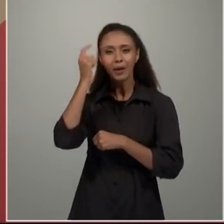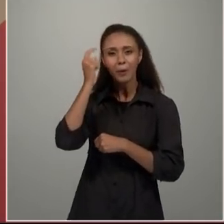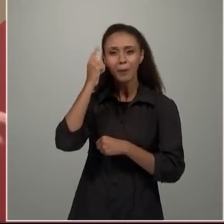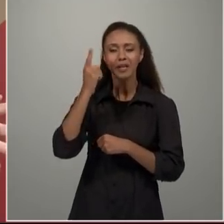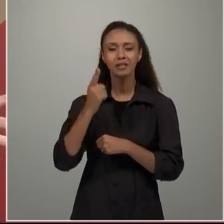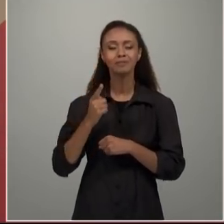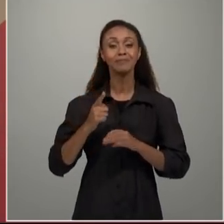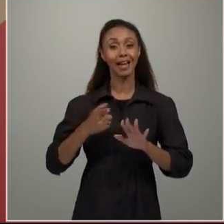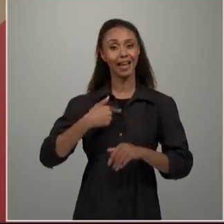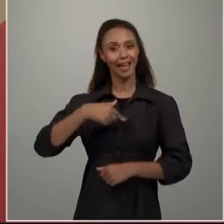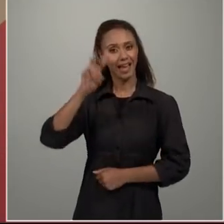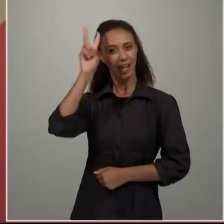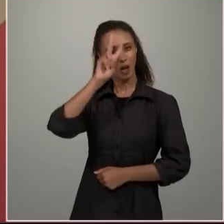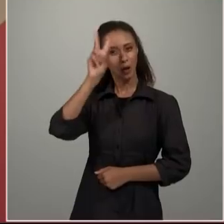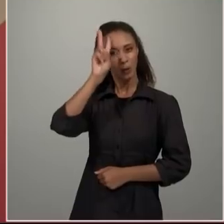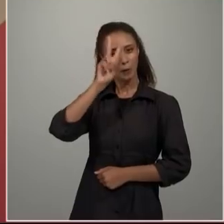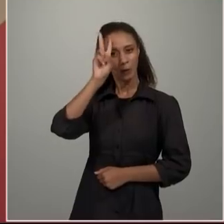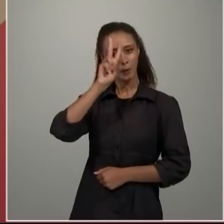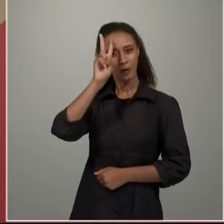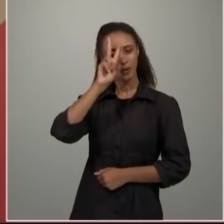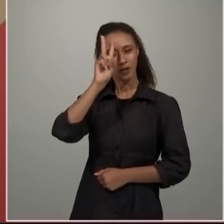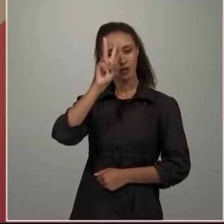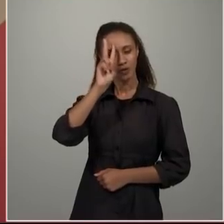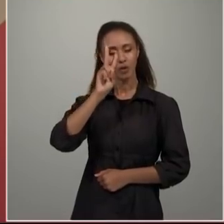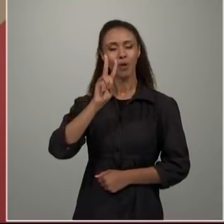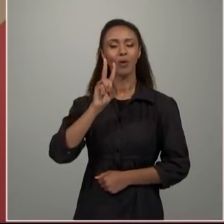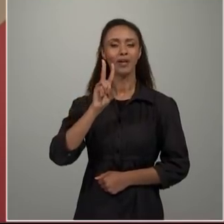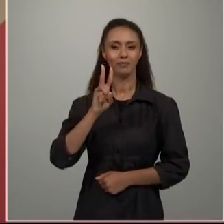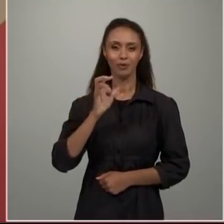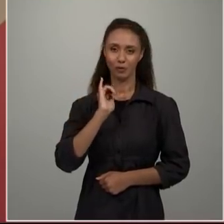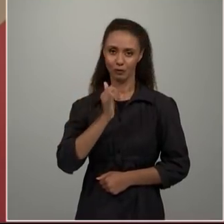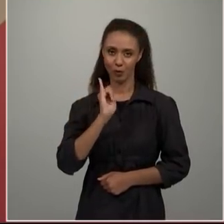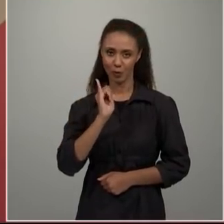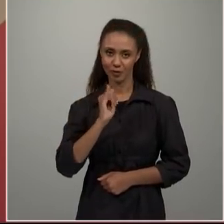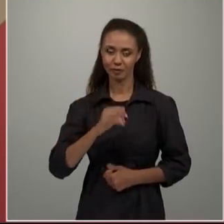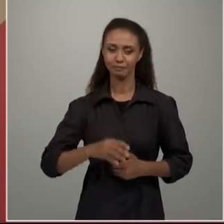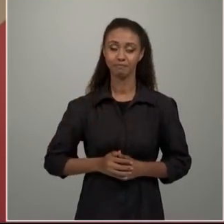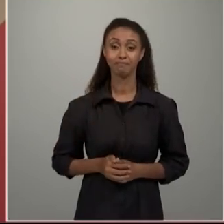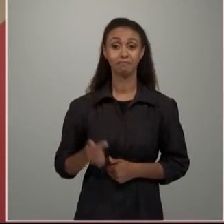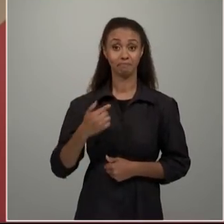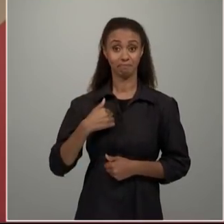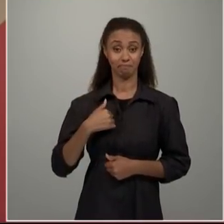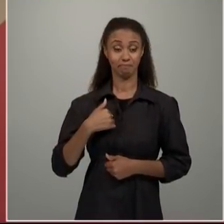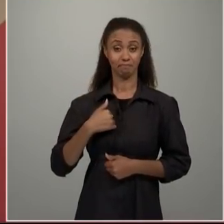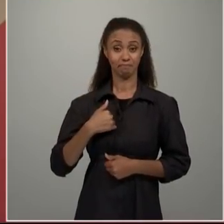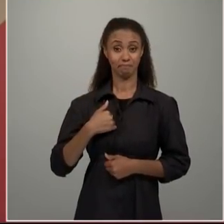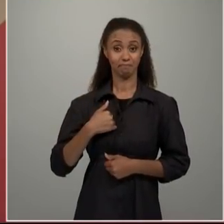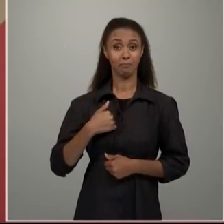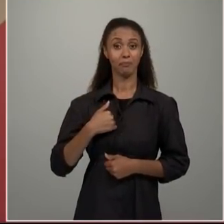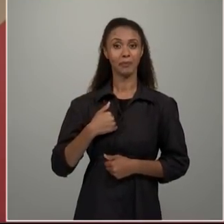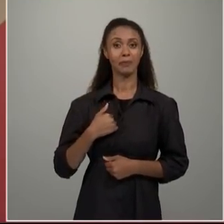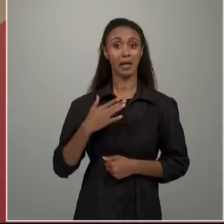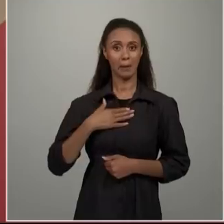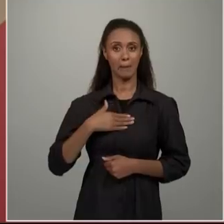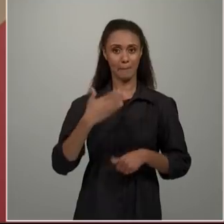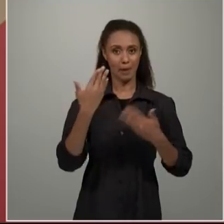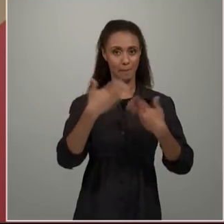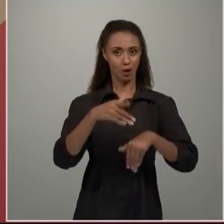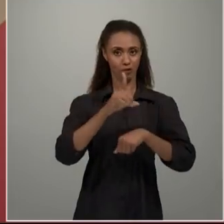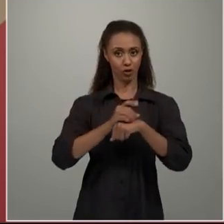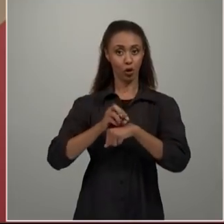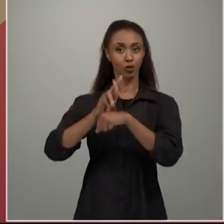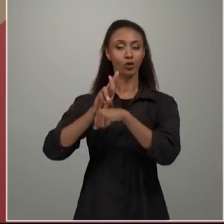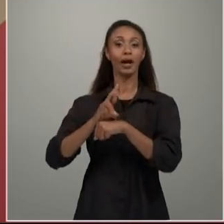comigo lá no em alguns pólos que estão atuando diretamente já sabe eu vou fazer a minha prova do doutorado em